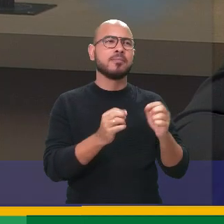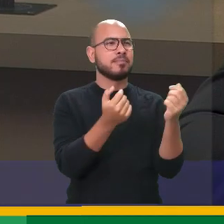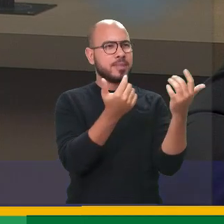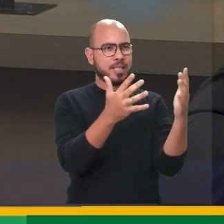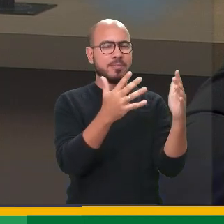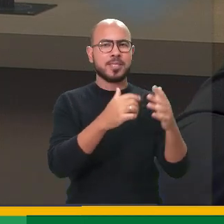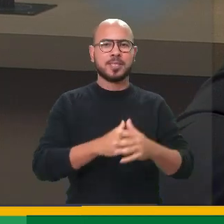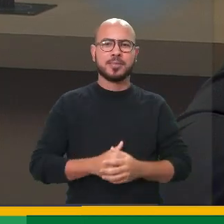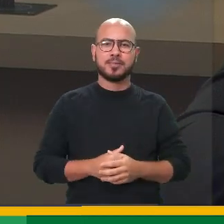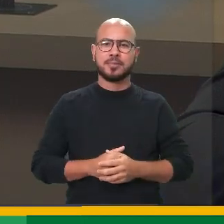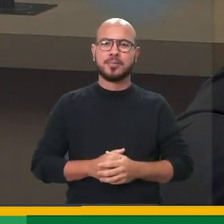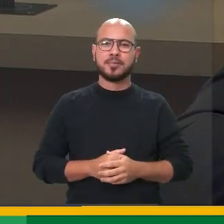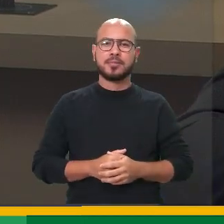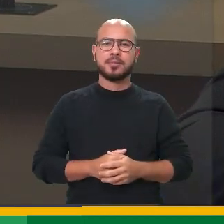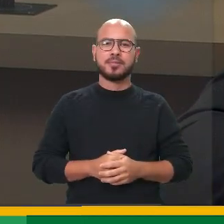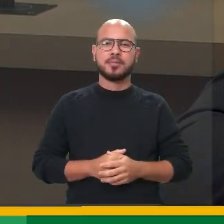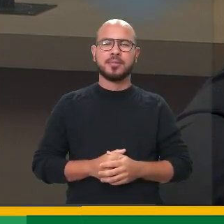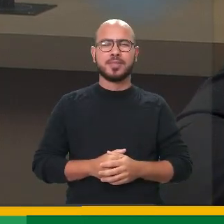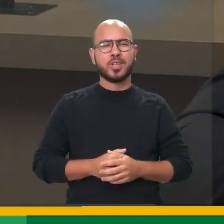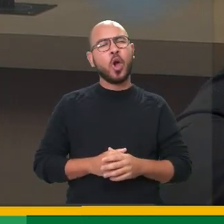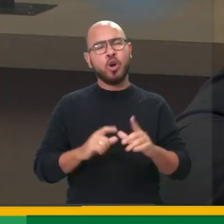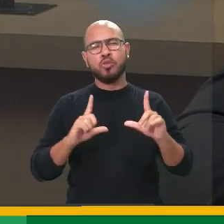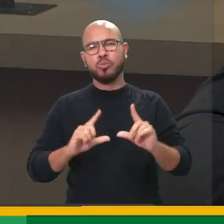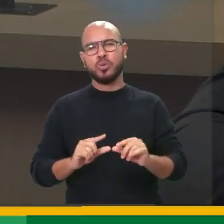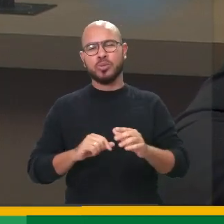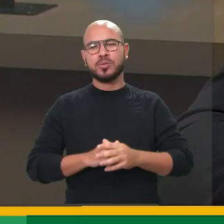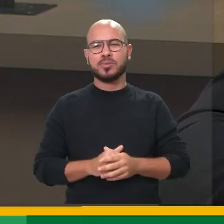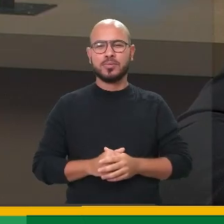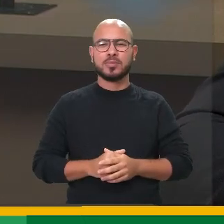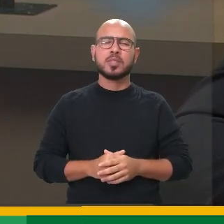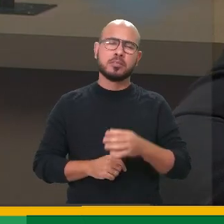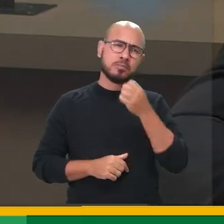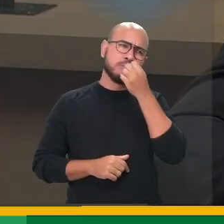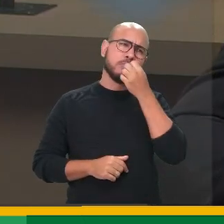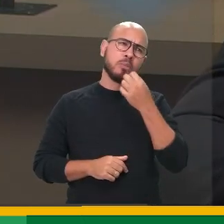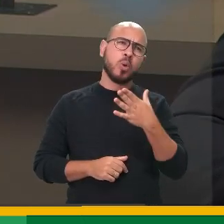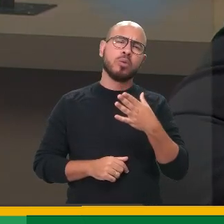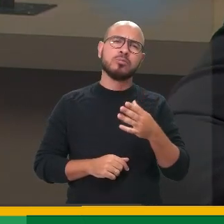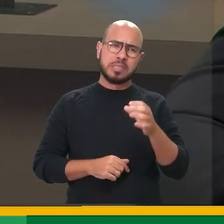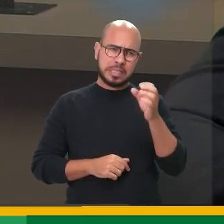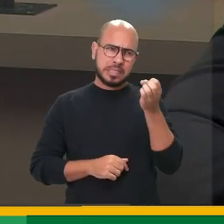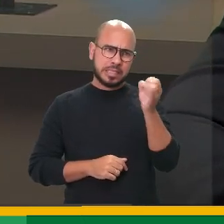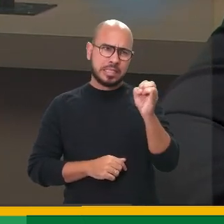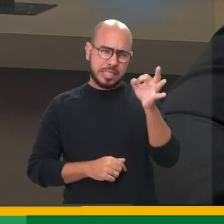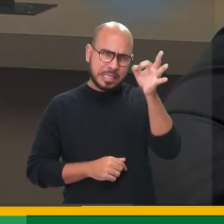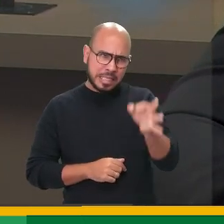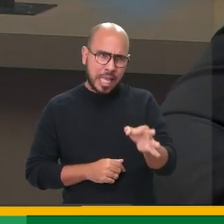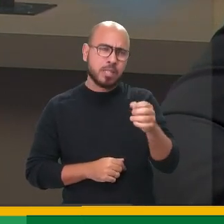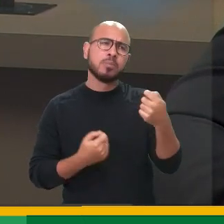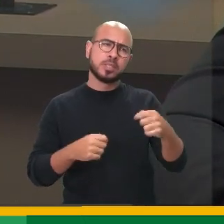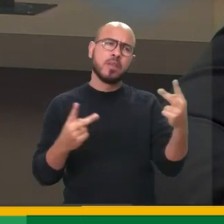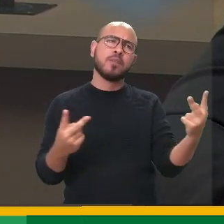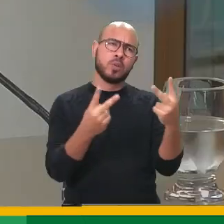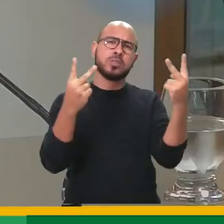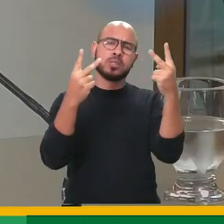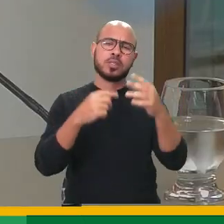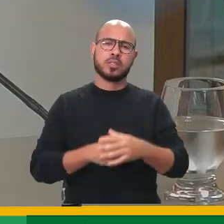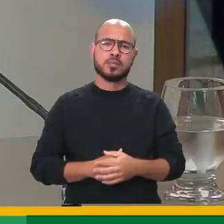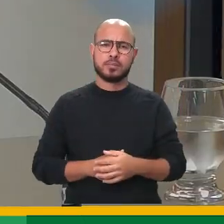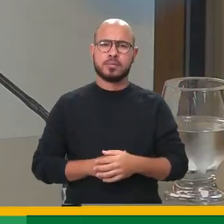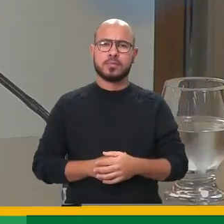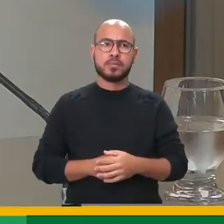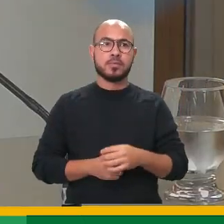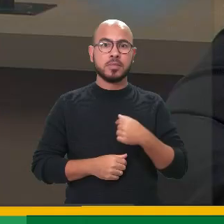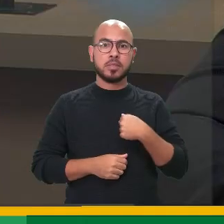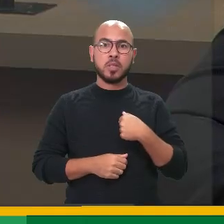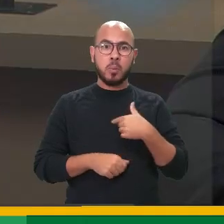parabéns só um pouco tá bem não mas é muito bom que é correto tem que ser destacado sim tive tive participação sim